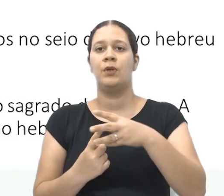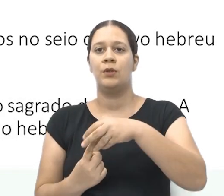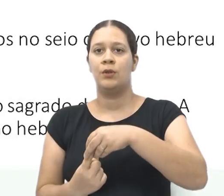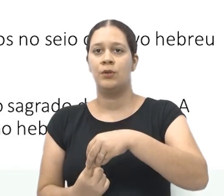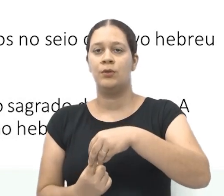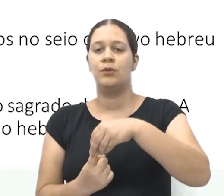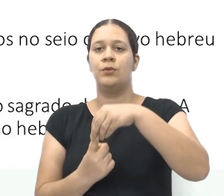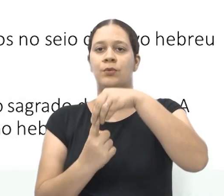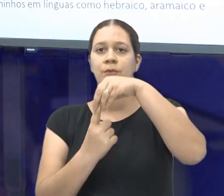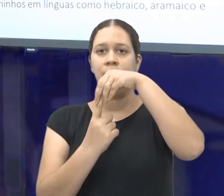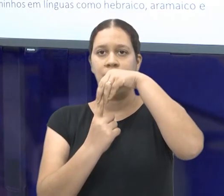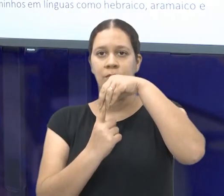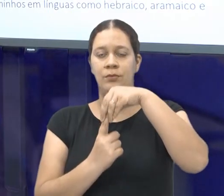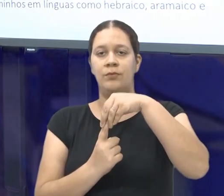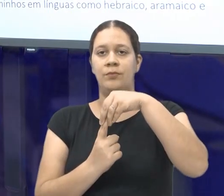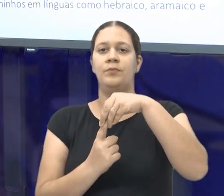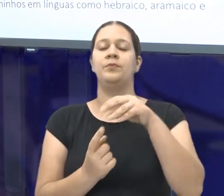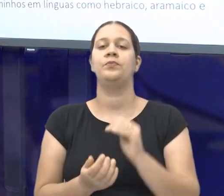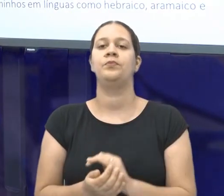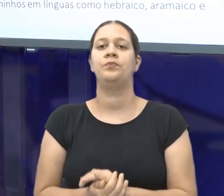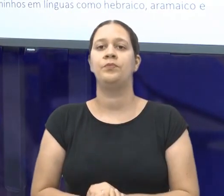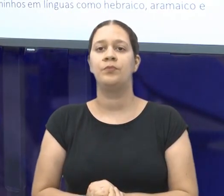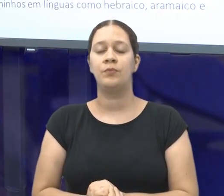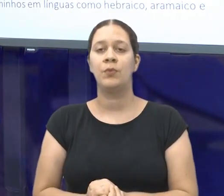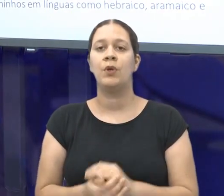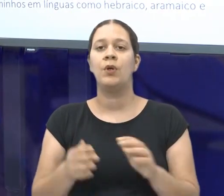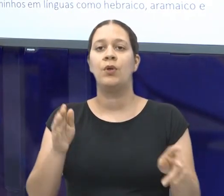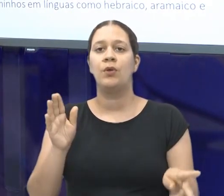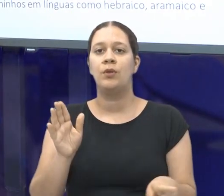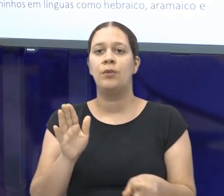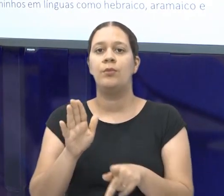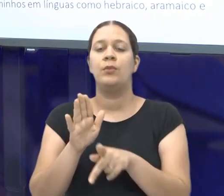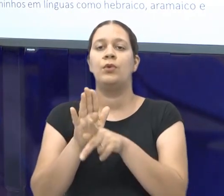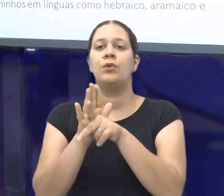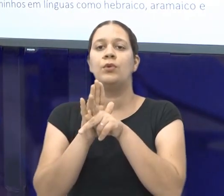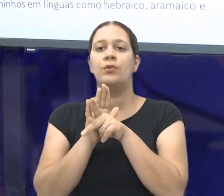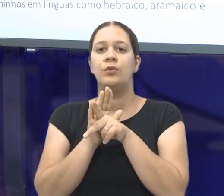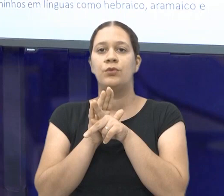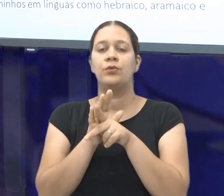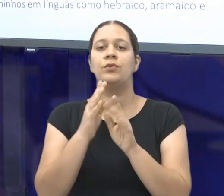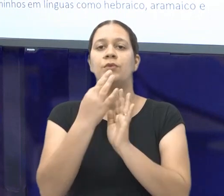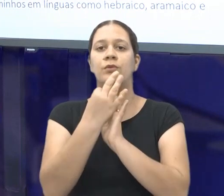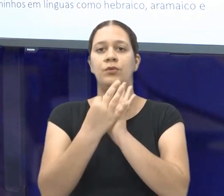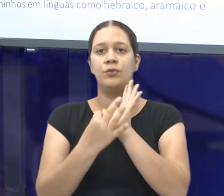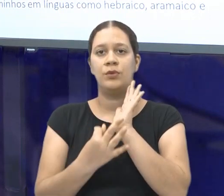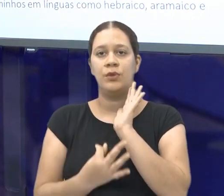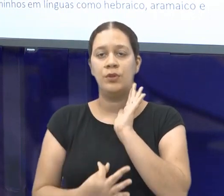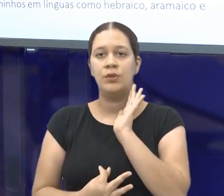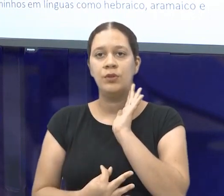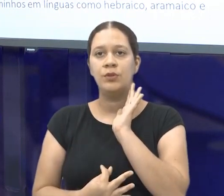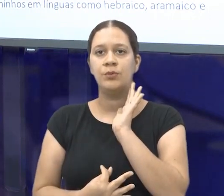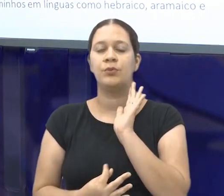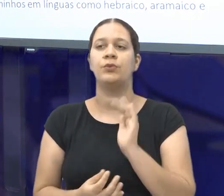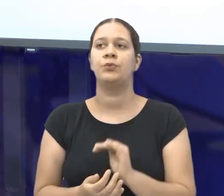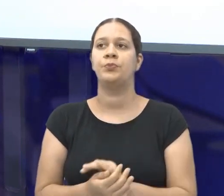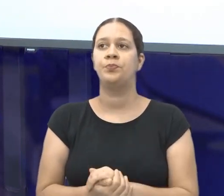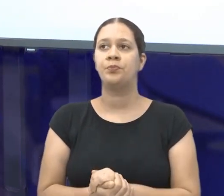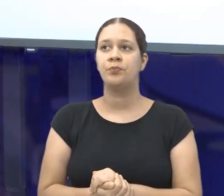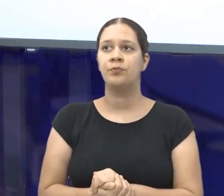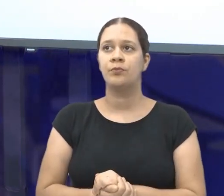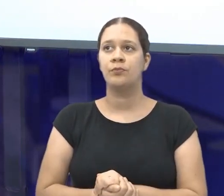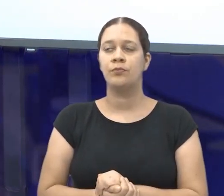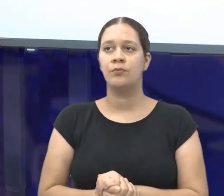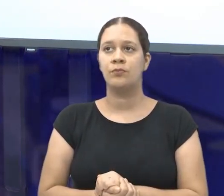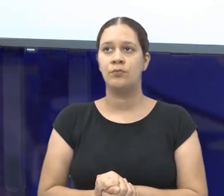fundamento único da relação com Javé. Isso é próprio, por exemplo, do texto judaico, do